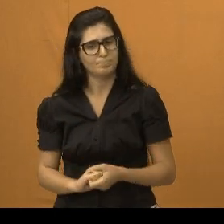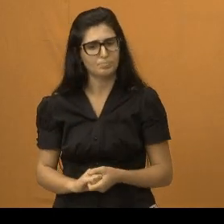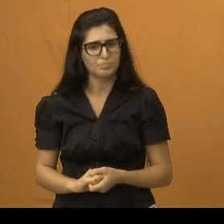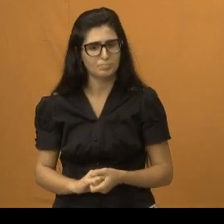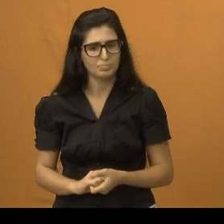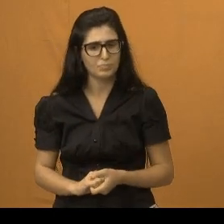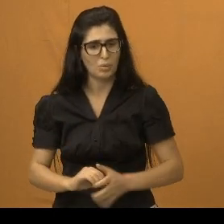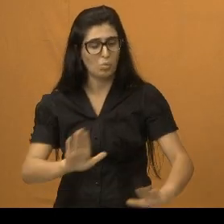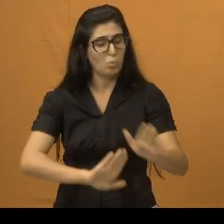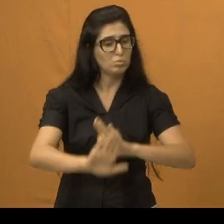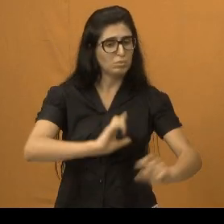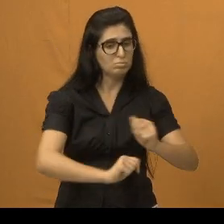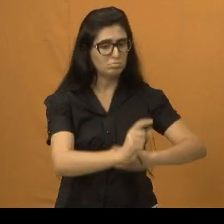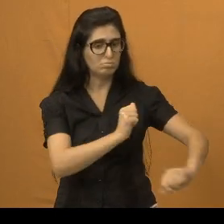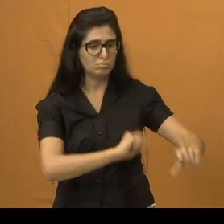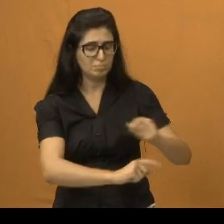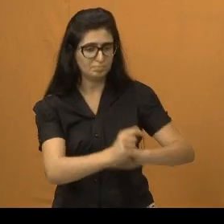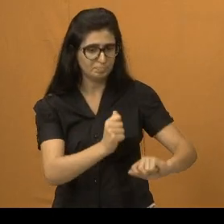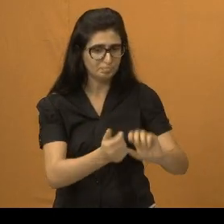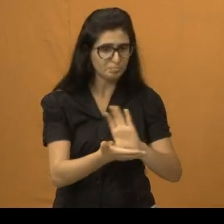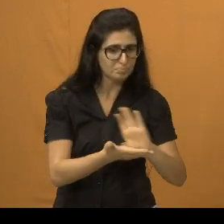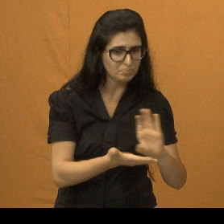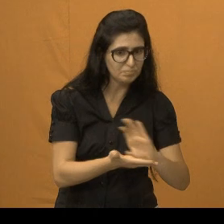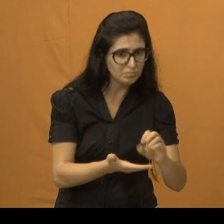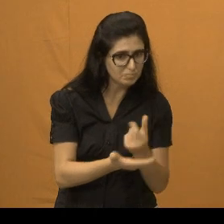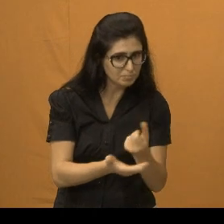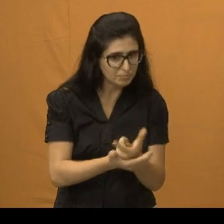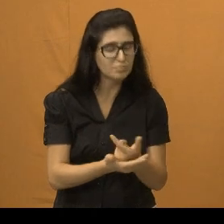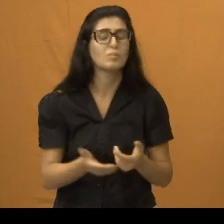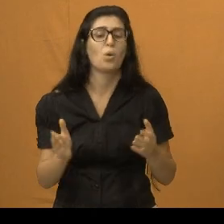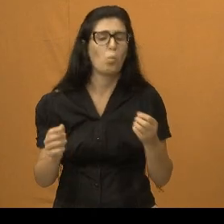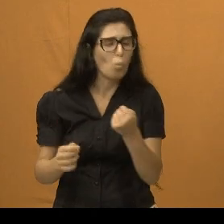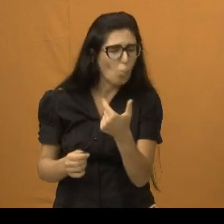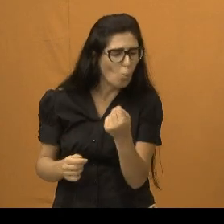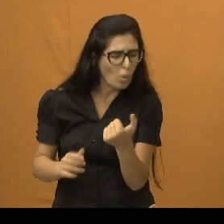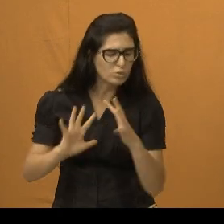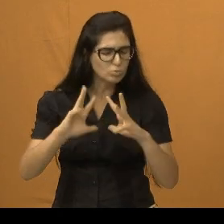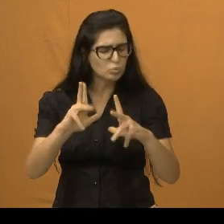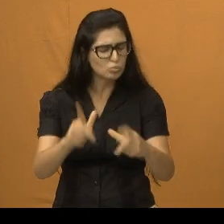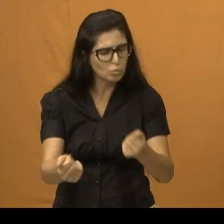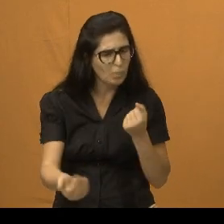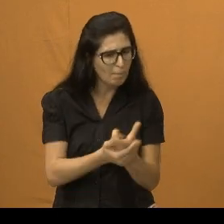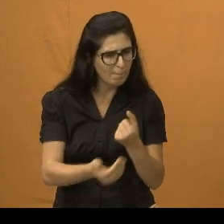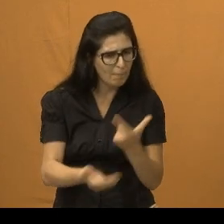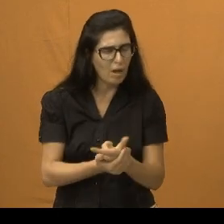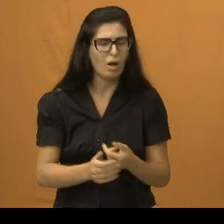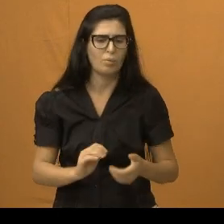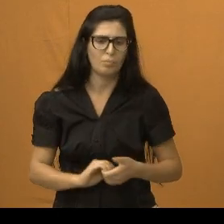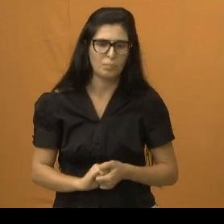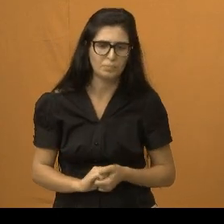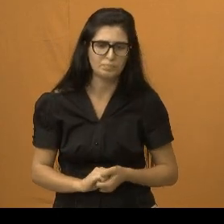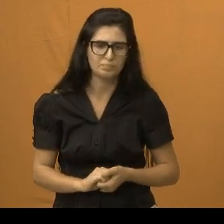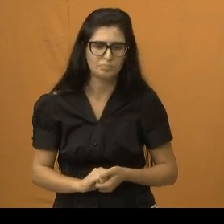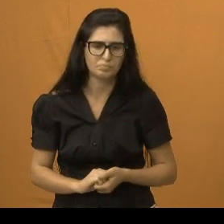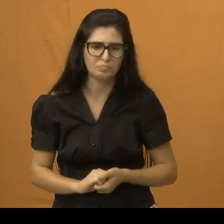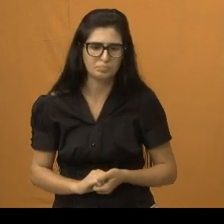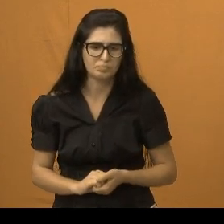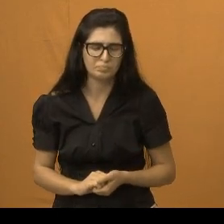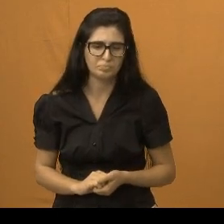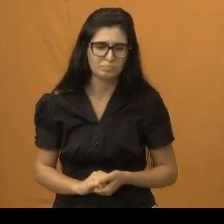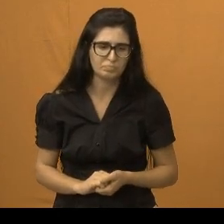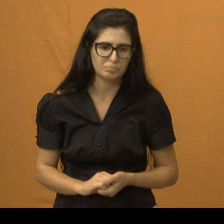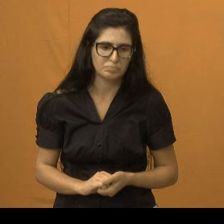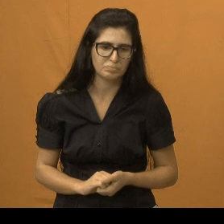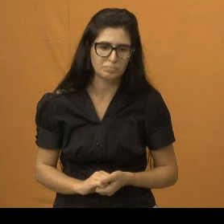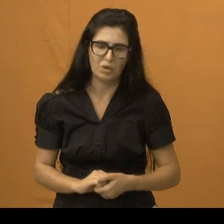com menos recursos financeiros. Então, já estão quase todos liquidados, no decorrer das suas entregas de materiais e serviços. Tá?